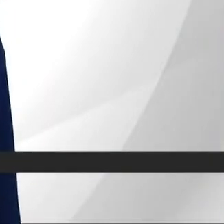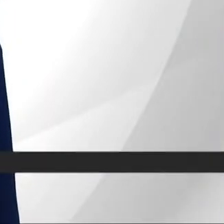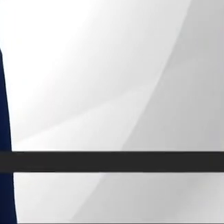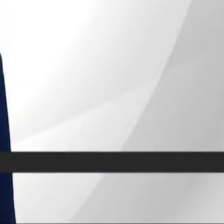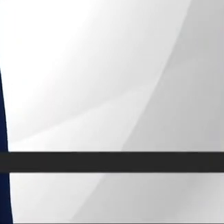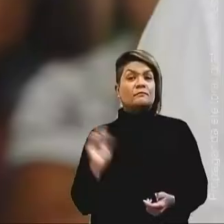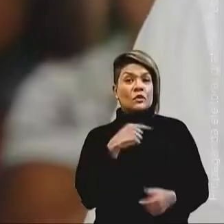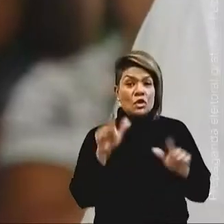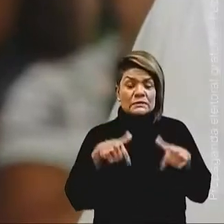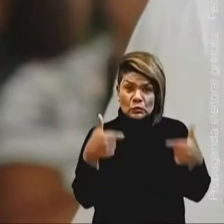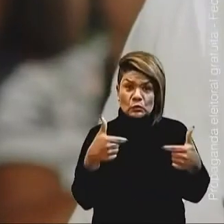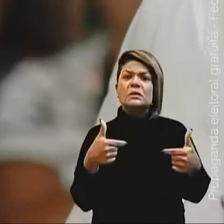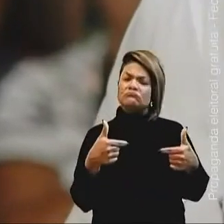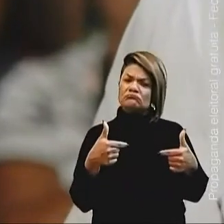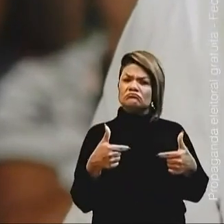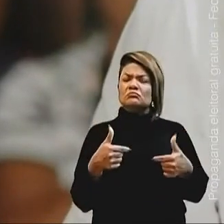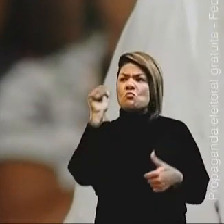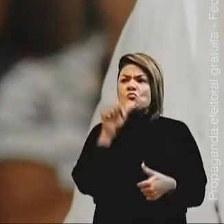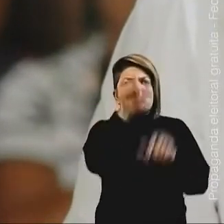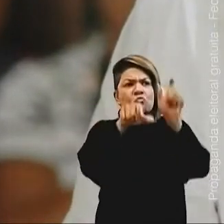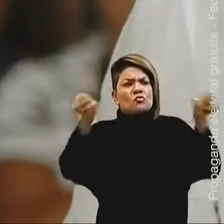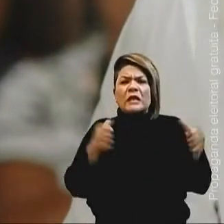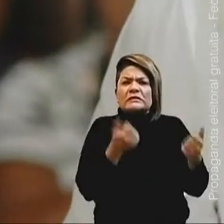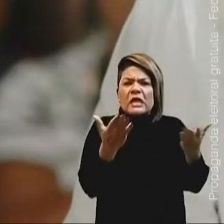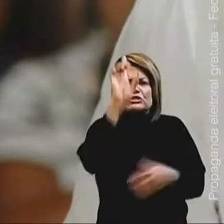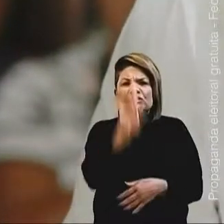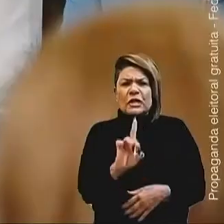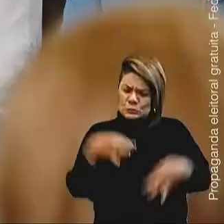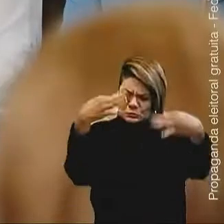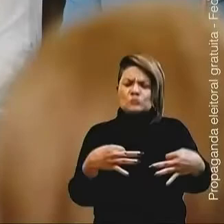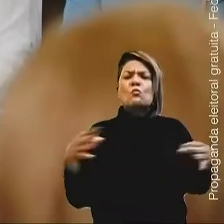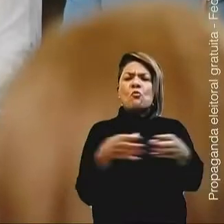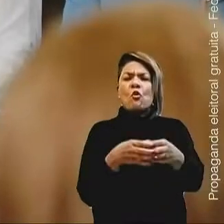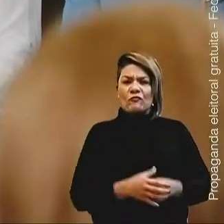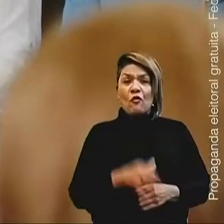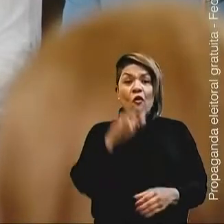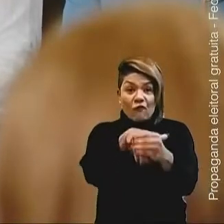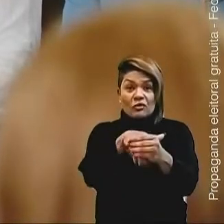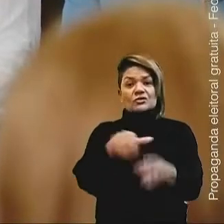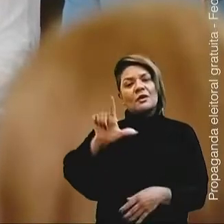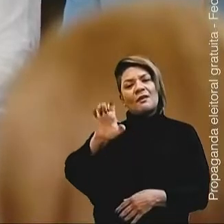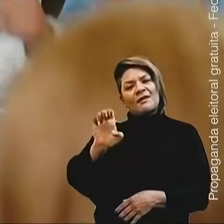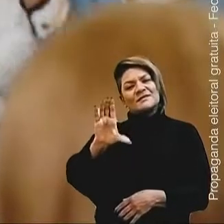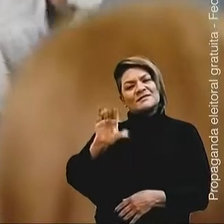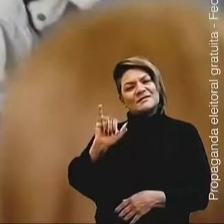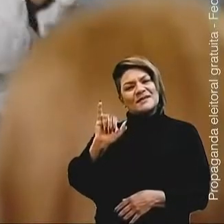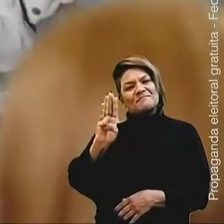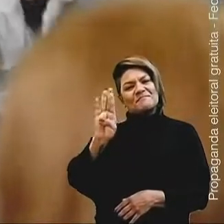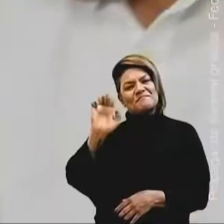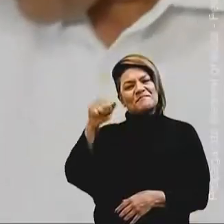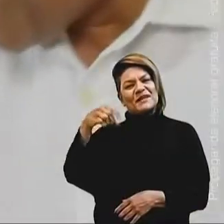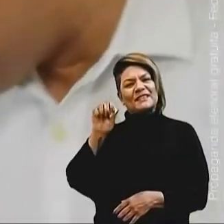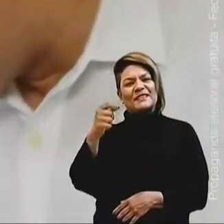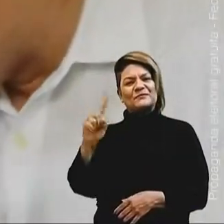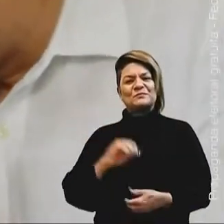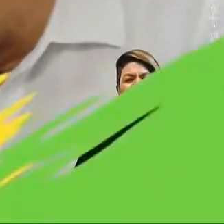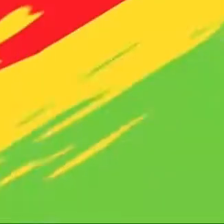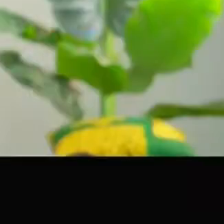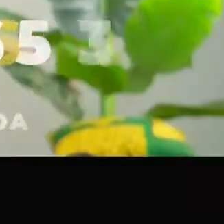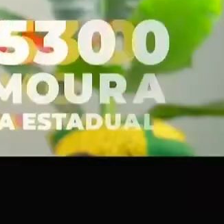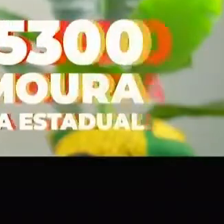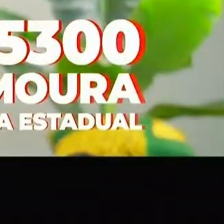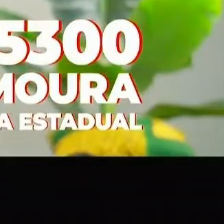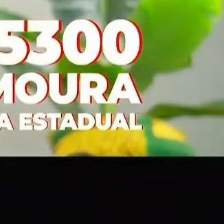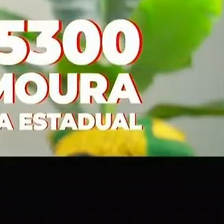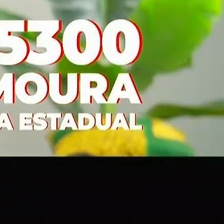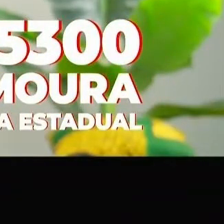vote 13. Nossa luta é por direito para as mulheres e dignidade para o nosso povo. Vote Lici Brandão.